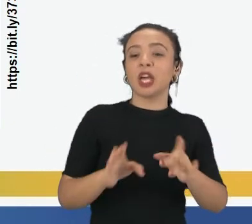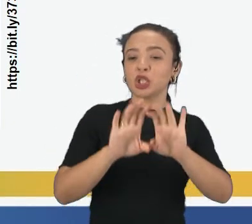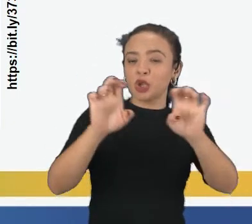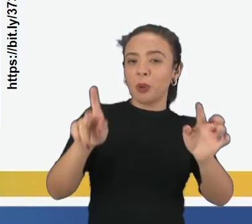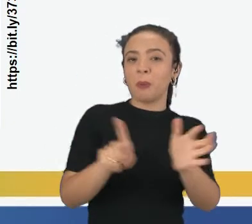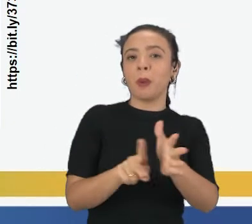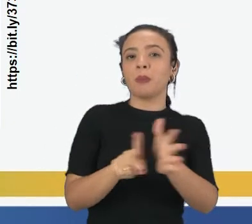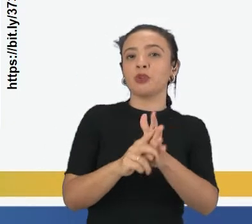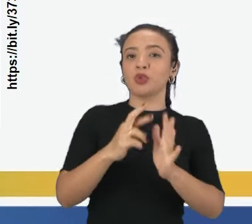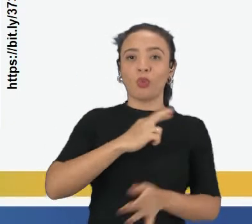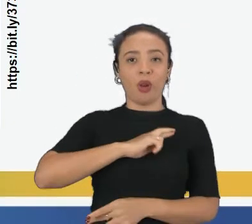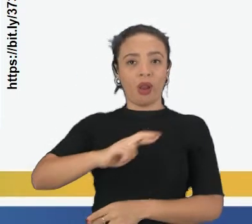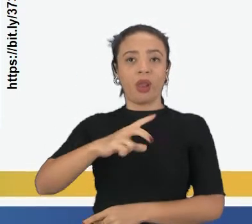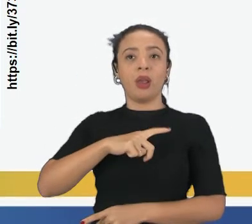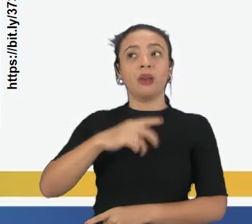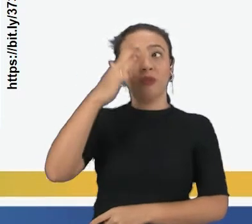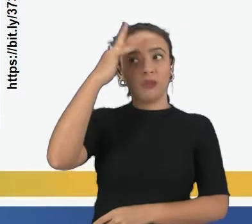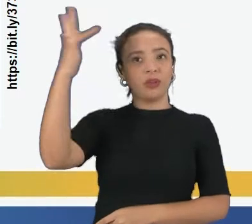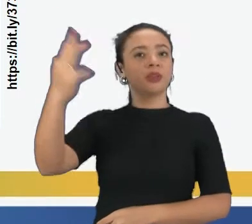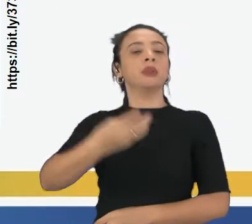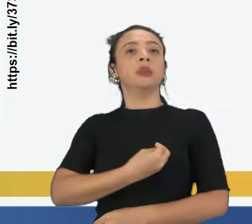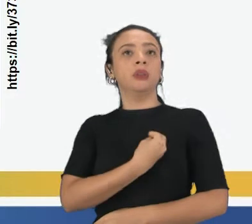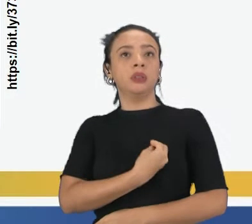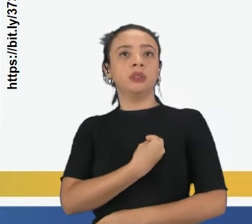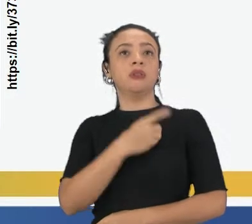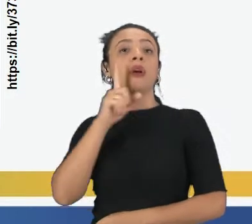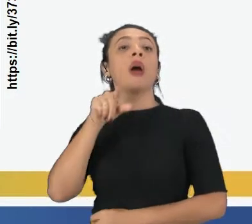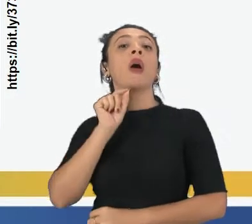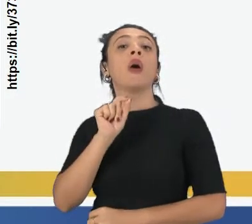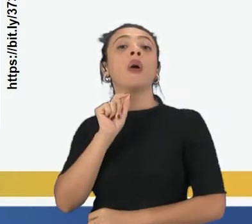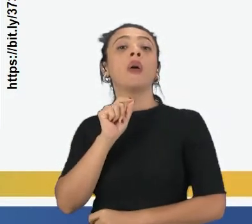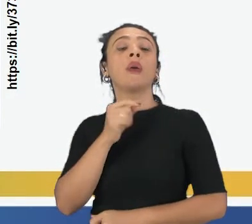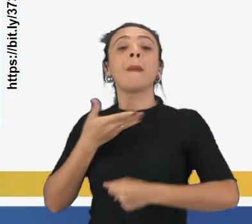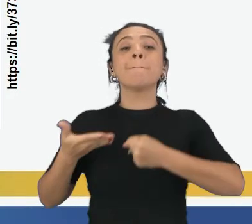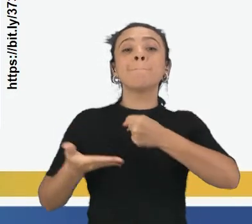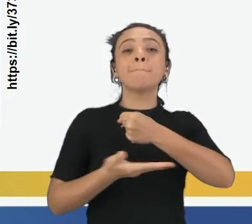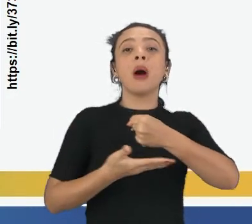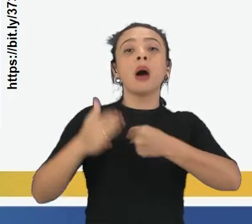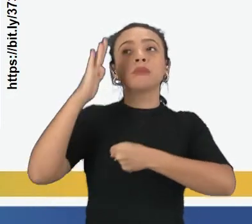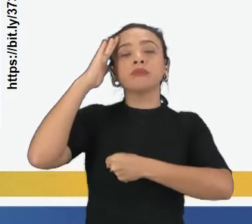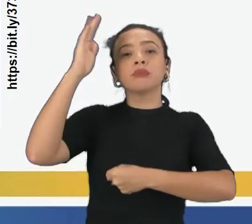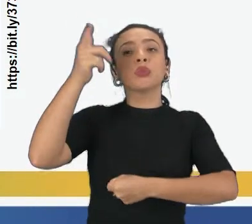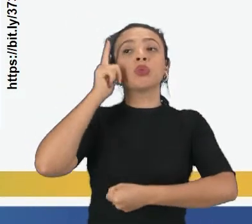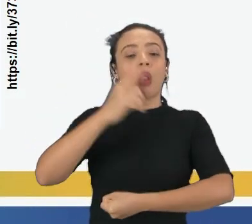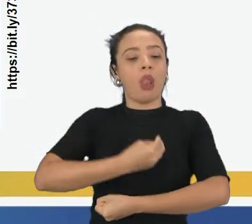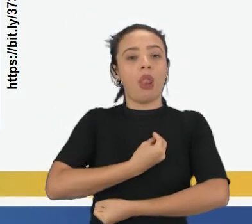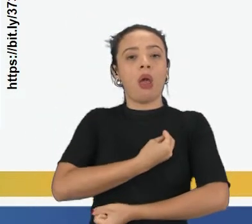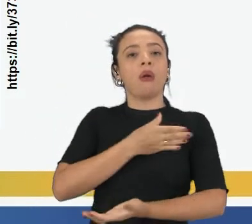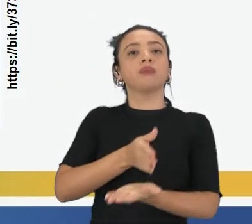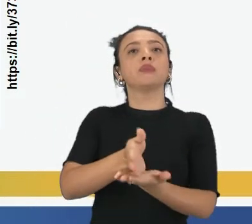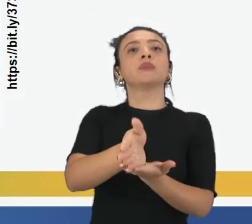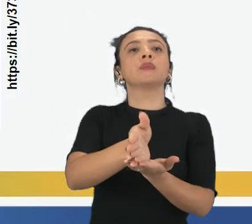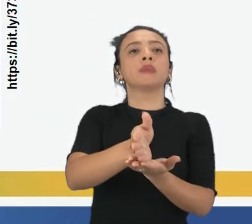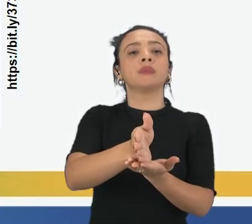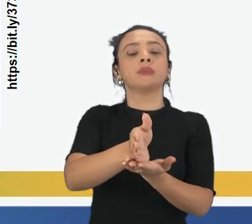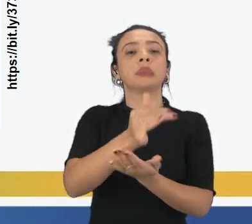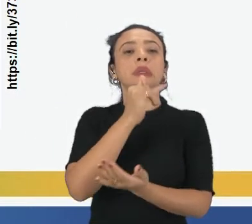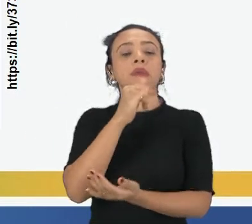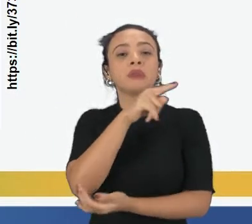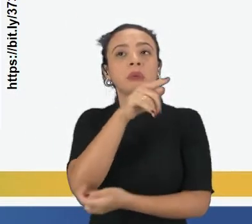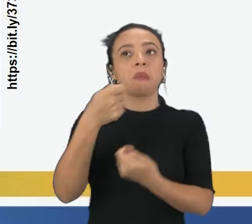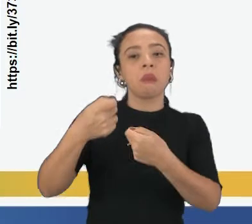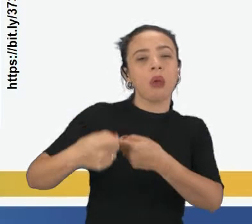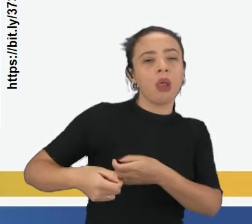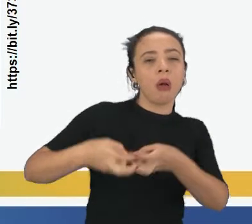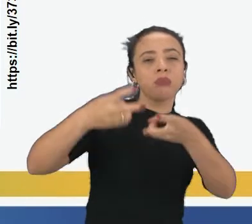estrutura de uma data religião ou de uma Filosofia de vida é aquilo que serve como base para ela então você